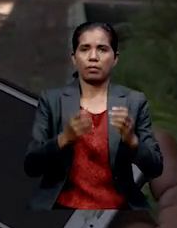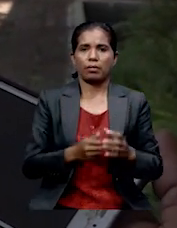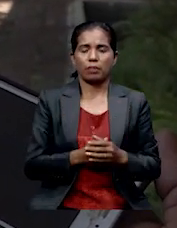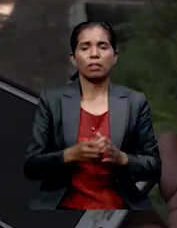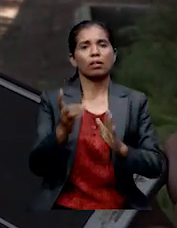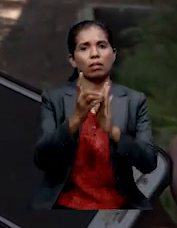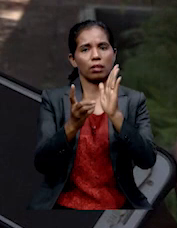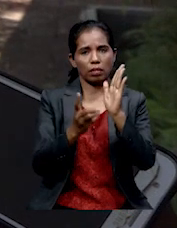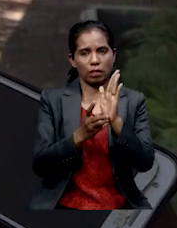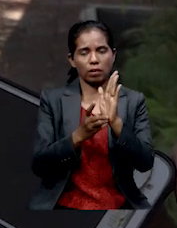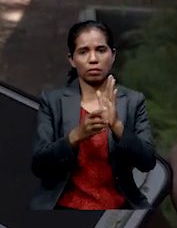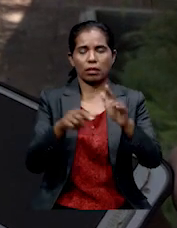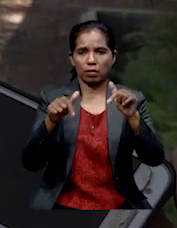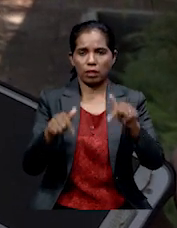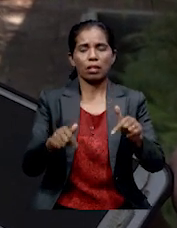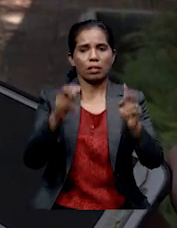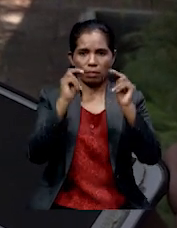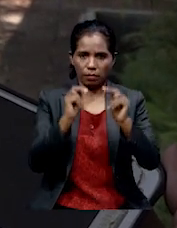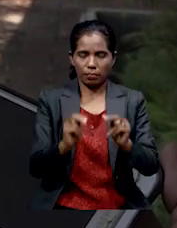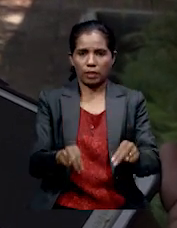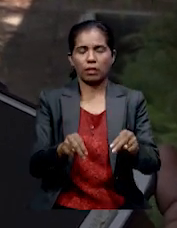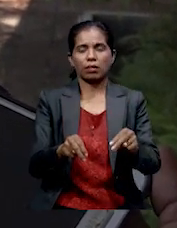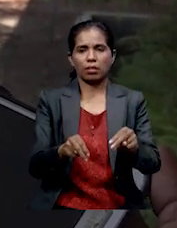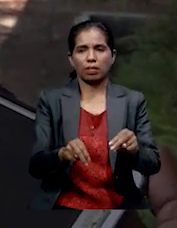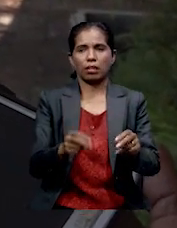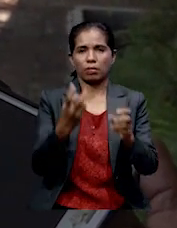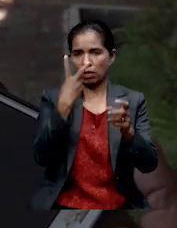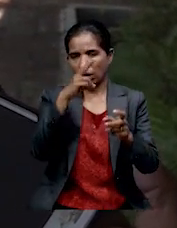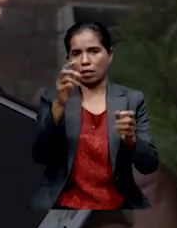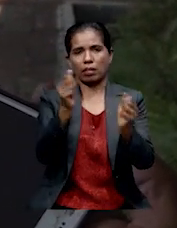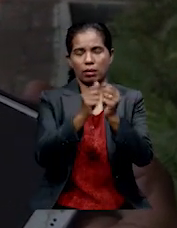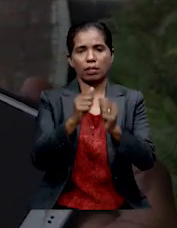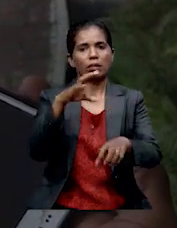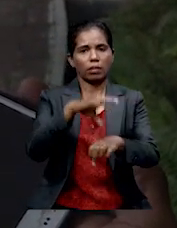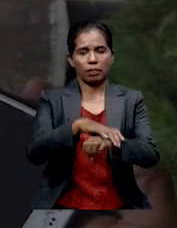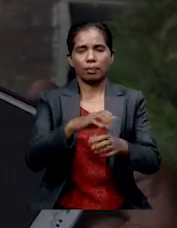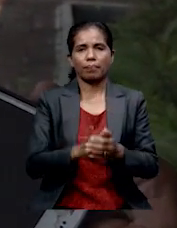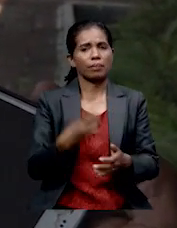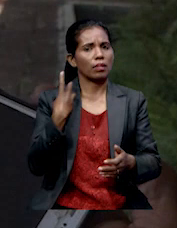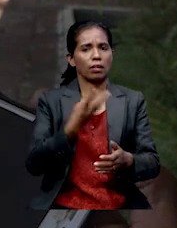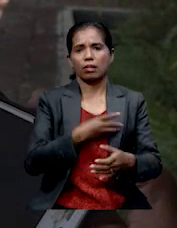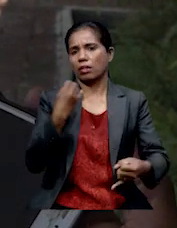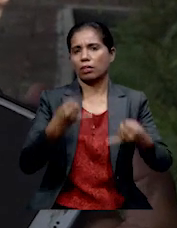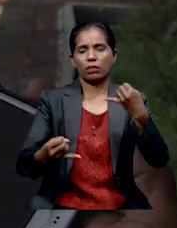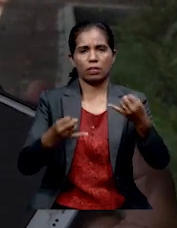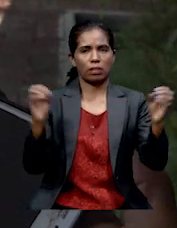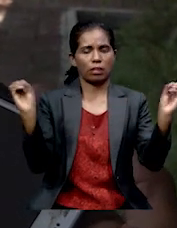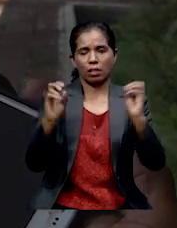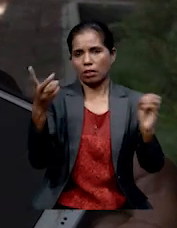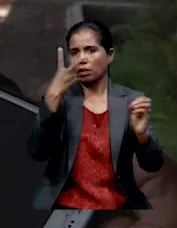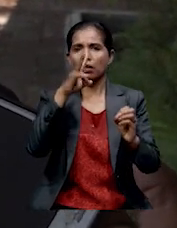dadu sira ne precisa tan para bele halo kondenasan itania justisa laos sadesa